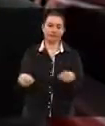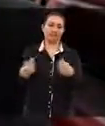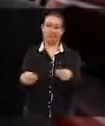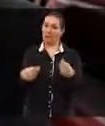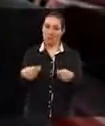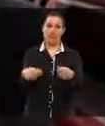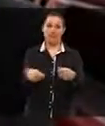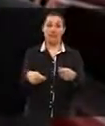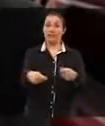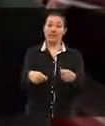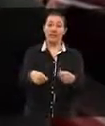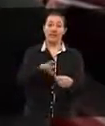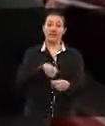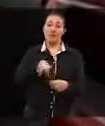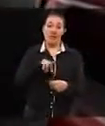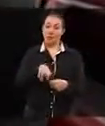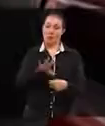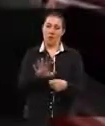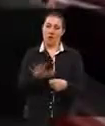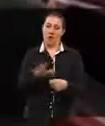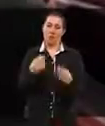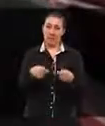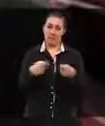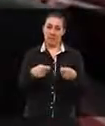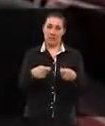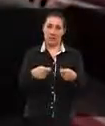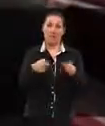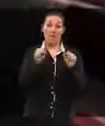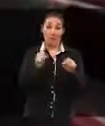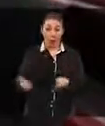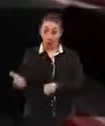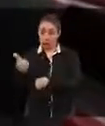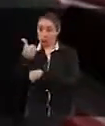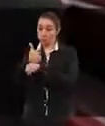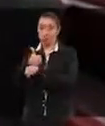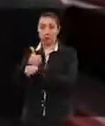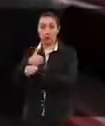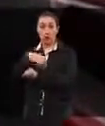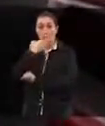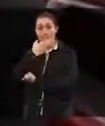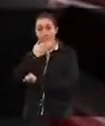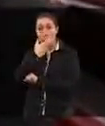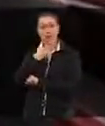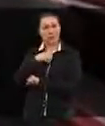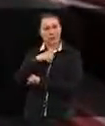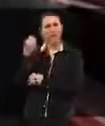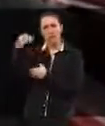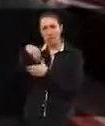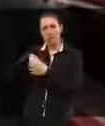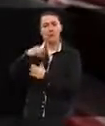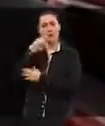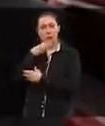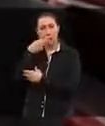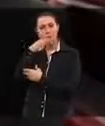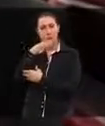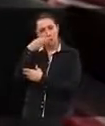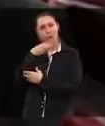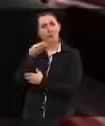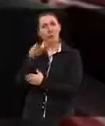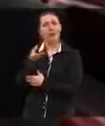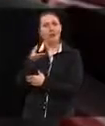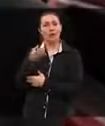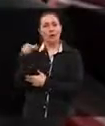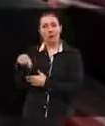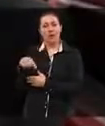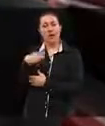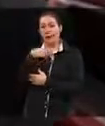né? O açúcar que a gente coloca no café. Não é uma coisa necessária, tá? Eu posso consumir o açúcar da fruta, por exemplo, né? A